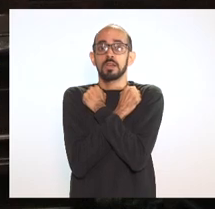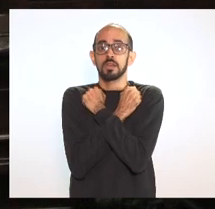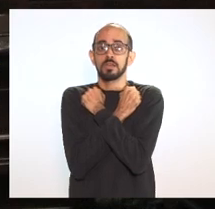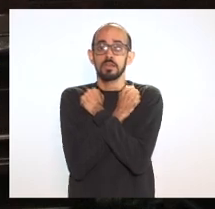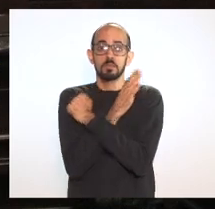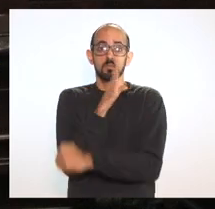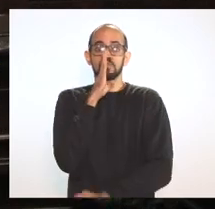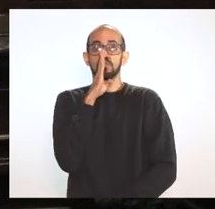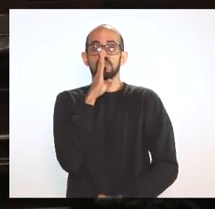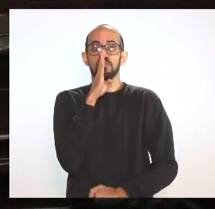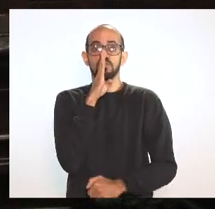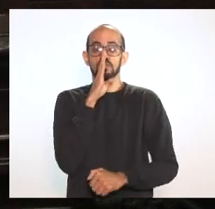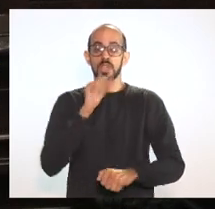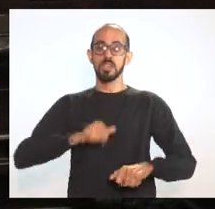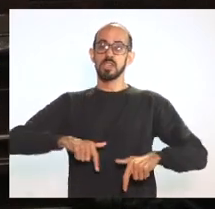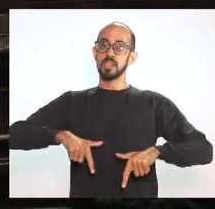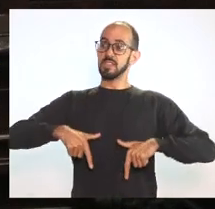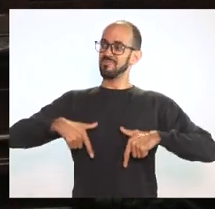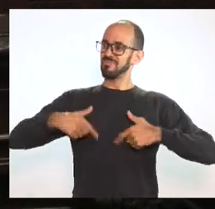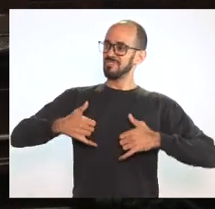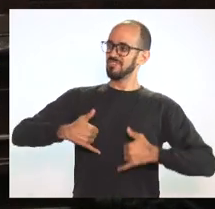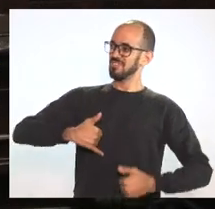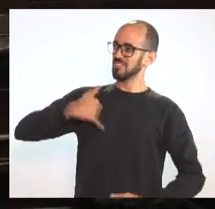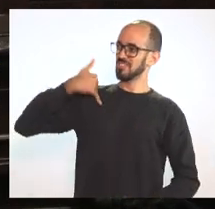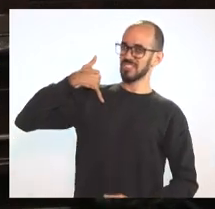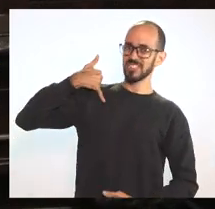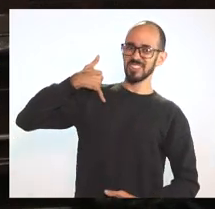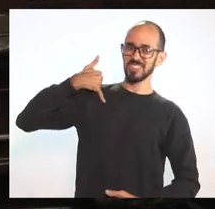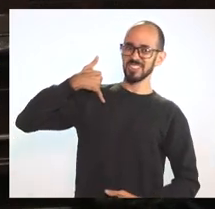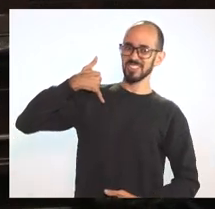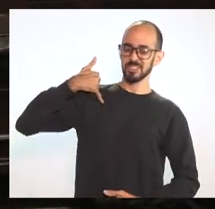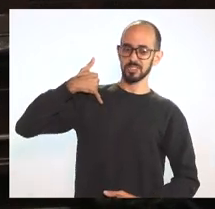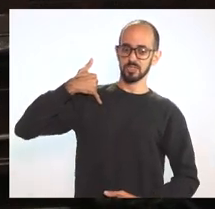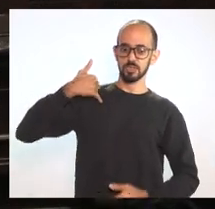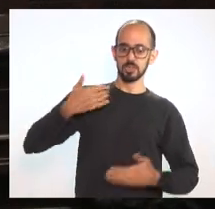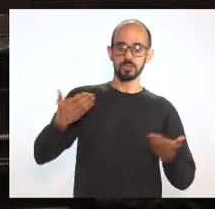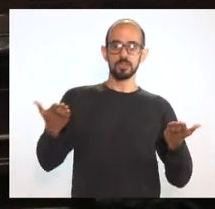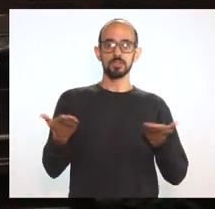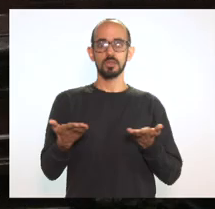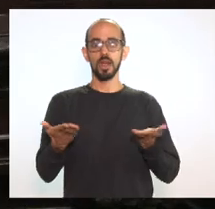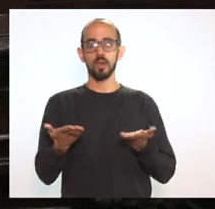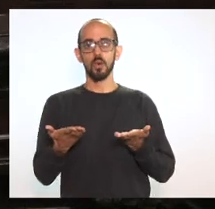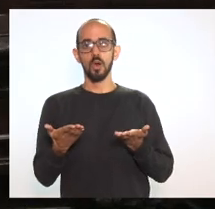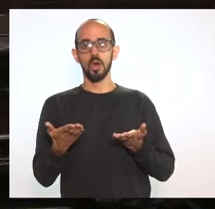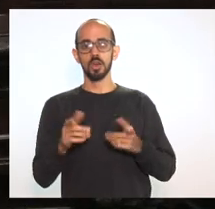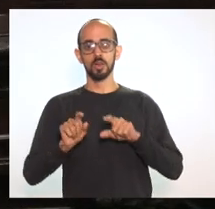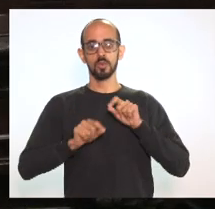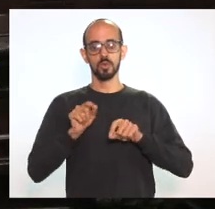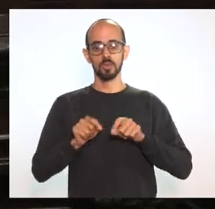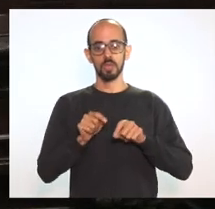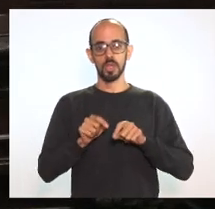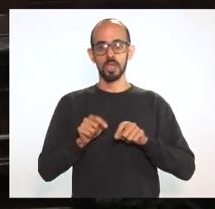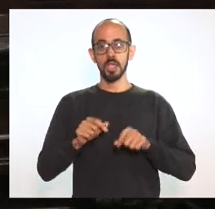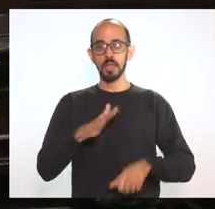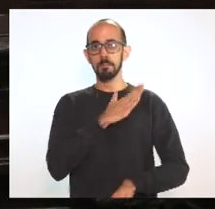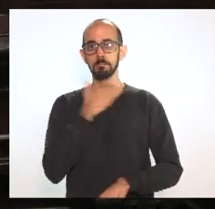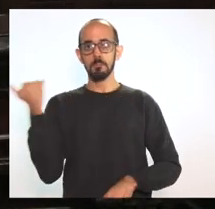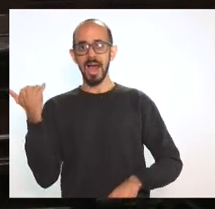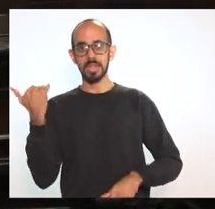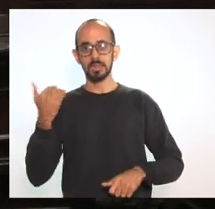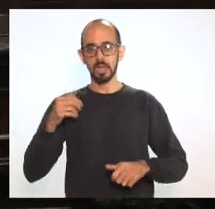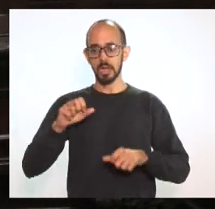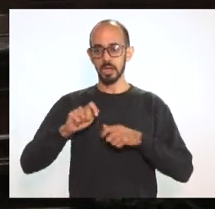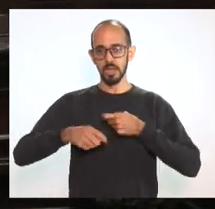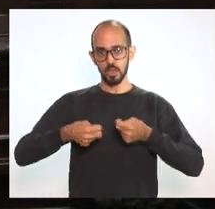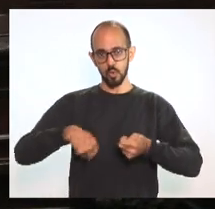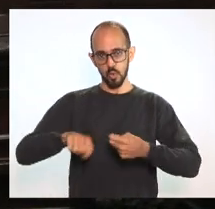mais de 10 mil simpatizantes na eleição. E hoje, ele assassina a